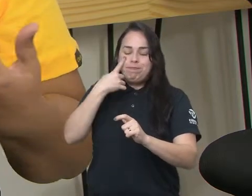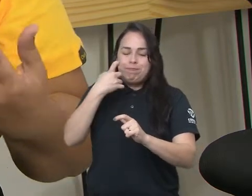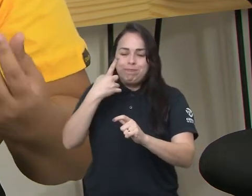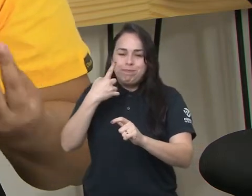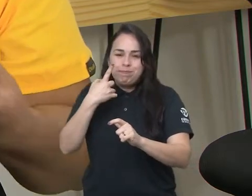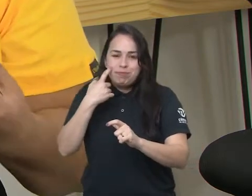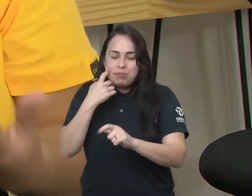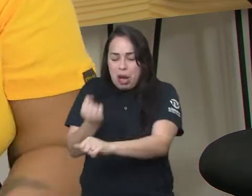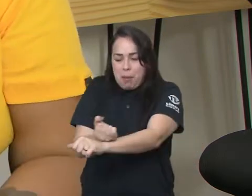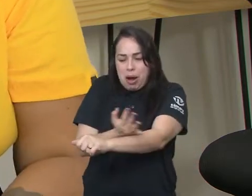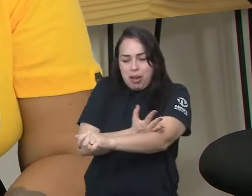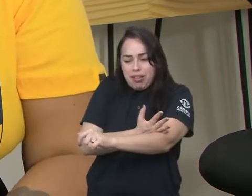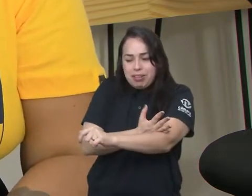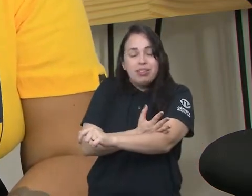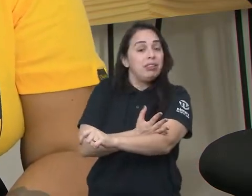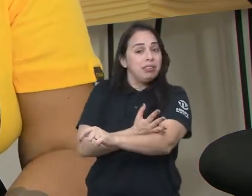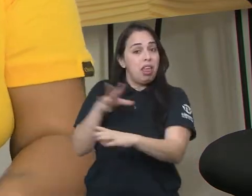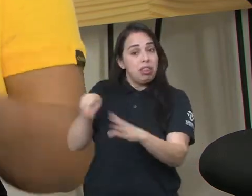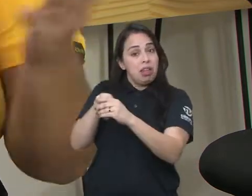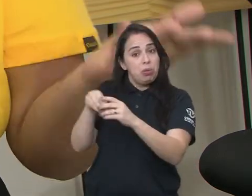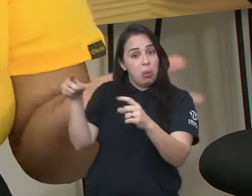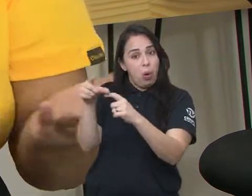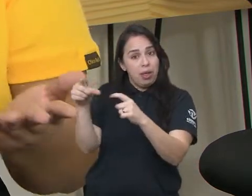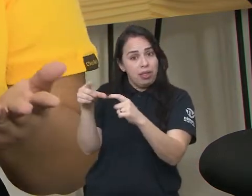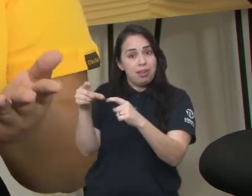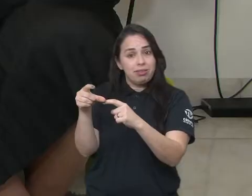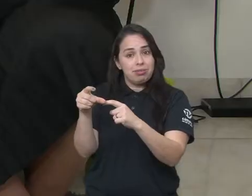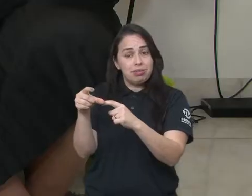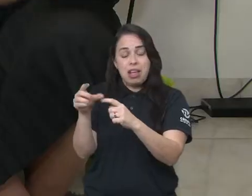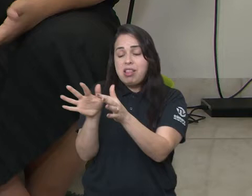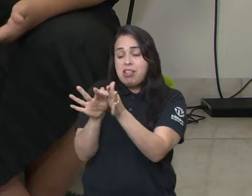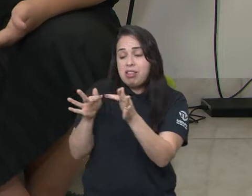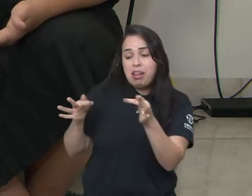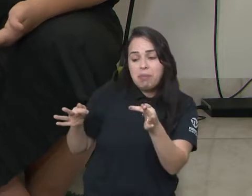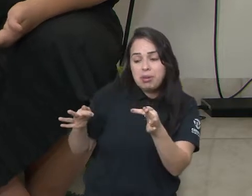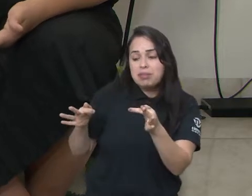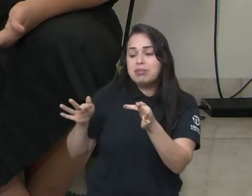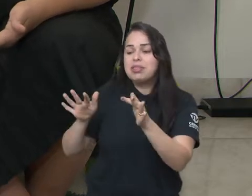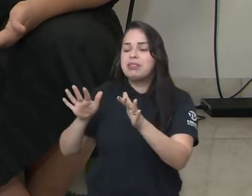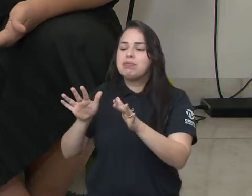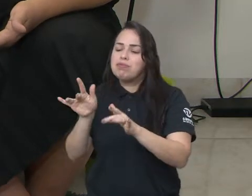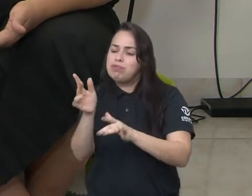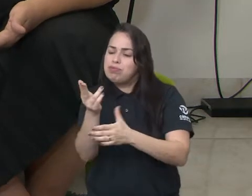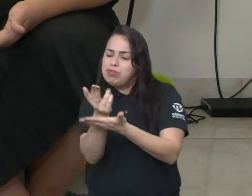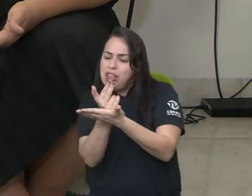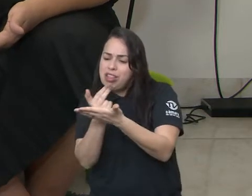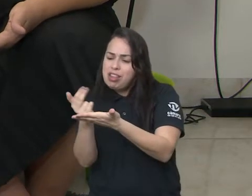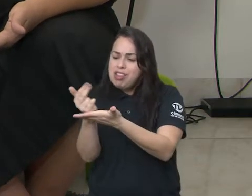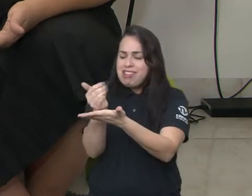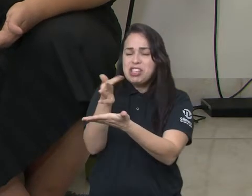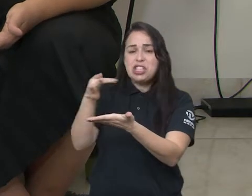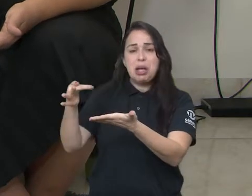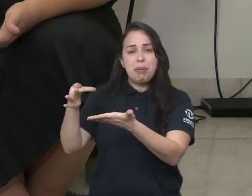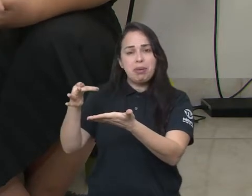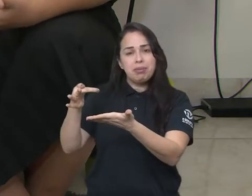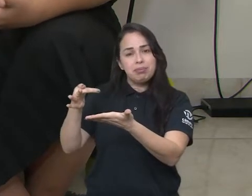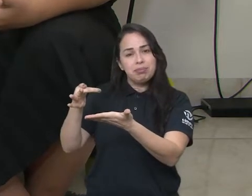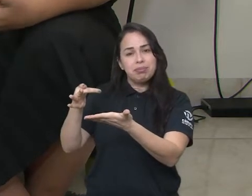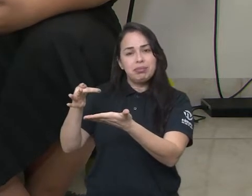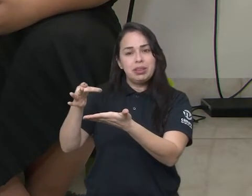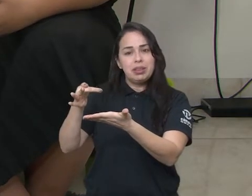chorar às vezes na história, em quadrinhos, né? Feita ali de uma maneira simples, às vezes num